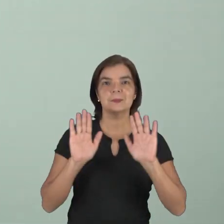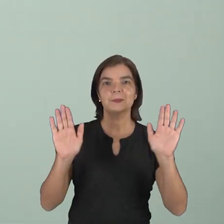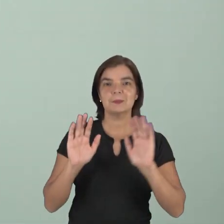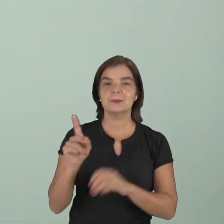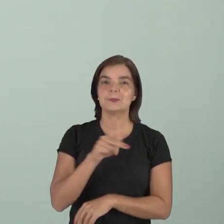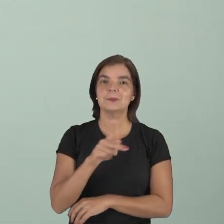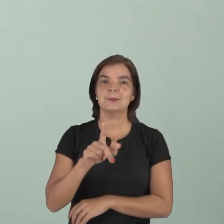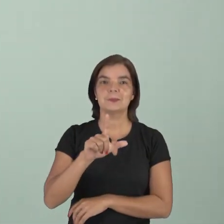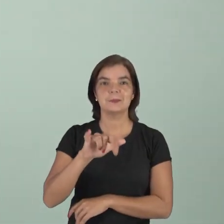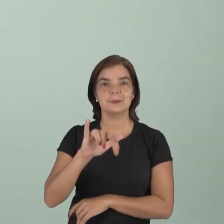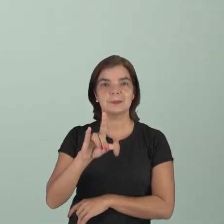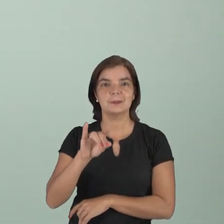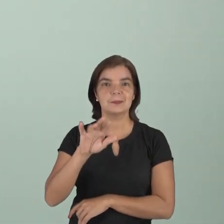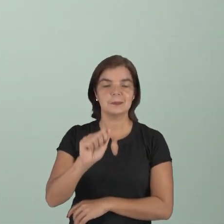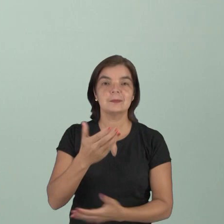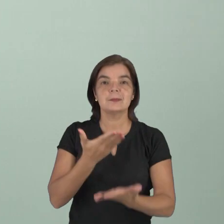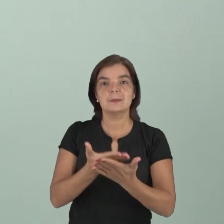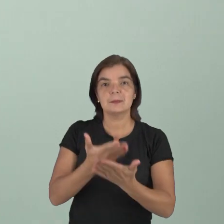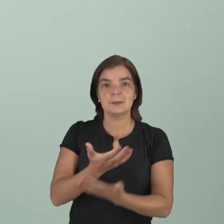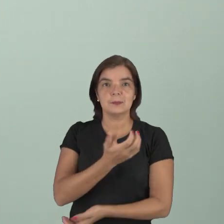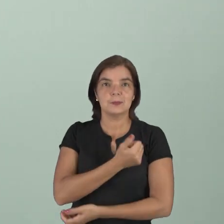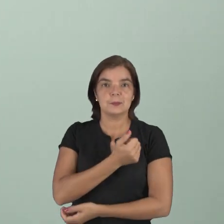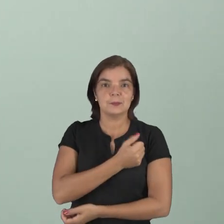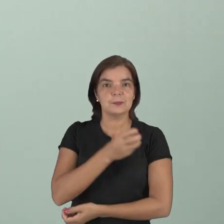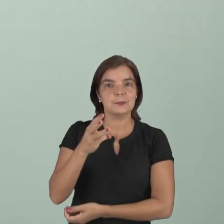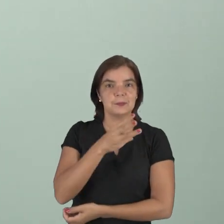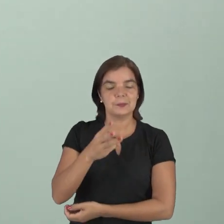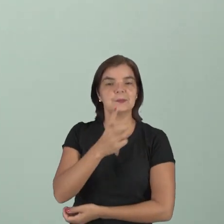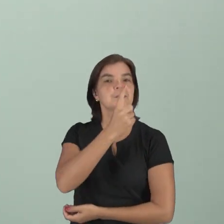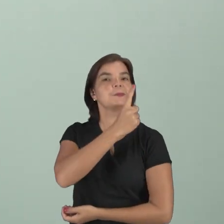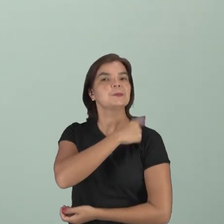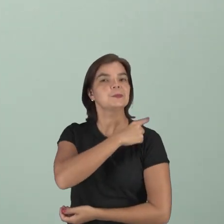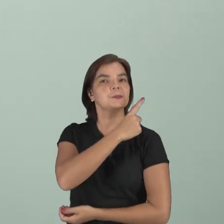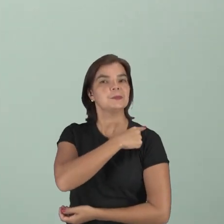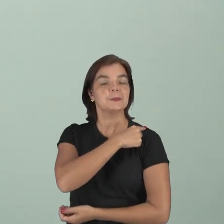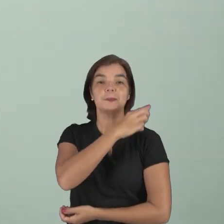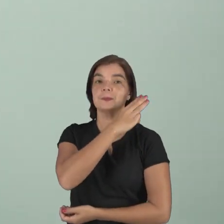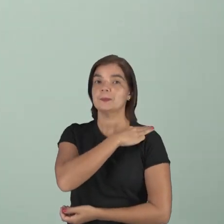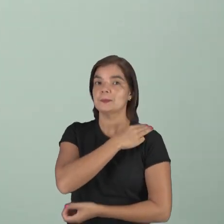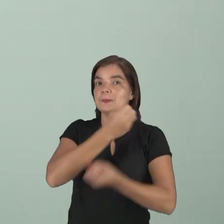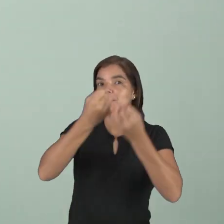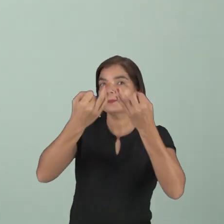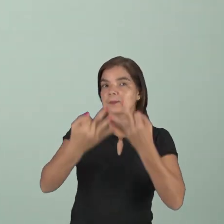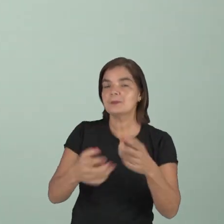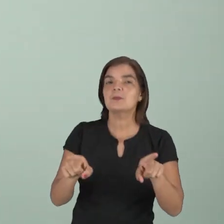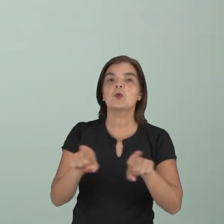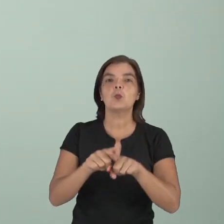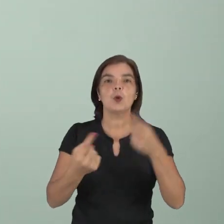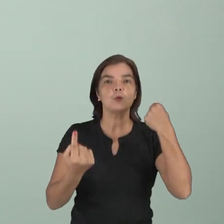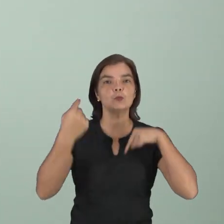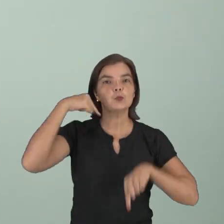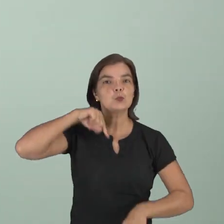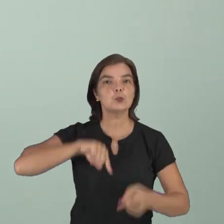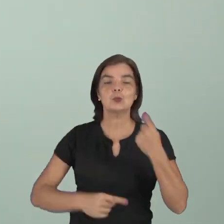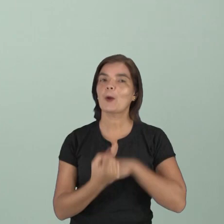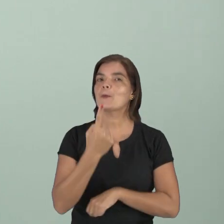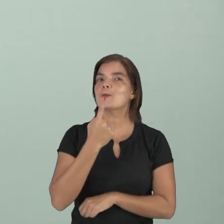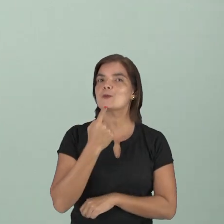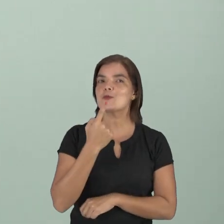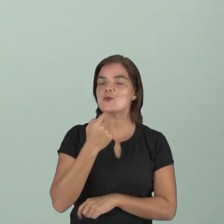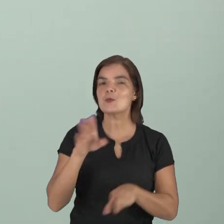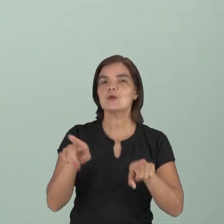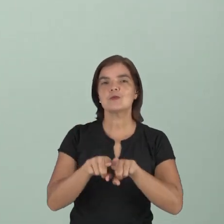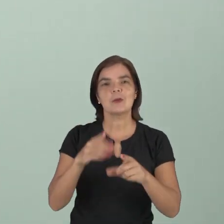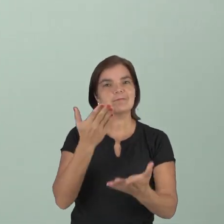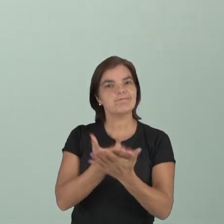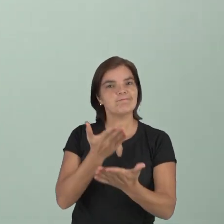Olá, eu sou a professora Lídia e na aula de número 33 da primeira série do ensino médio, a gente vai falar sobre pressão sanguínea. Não foge do conteúdo